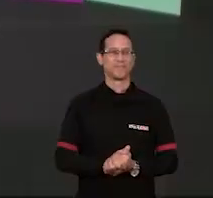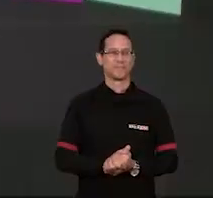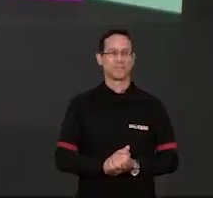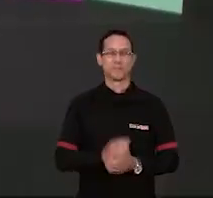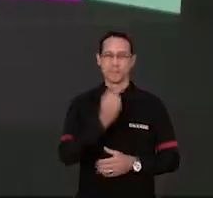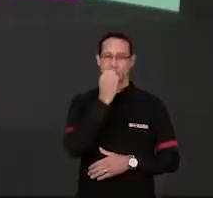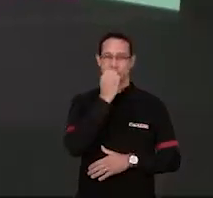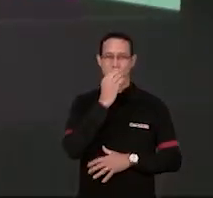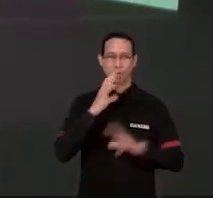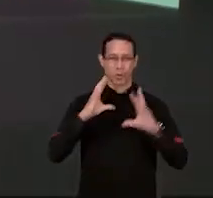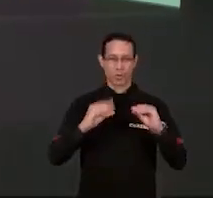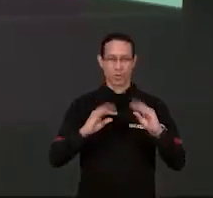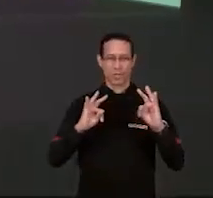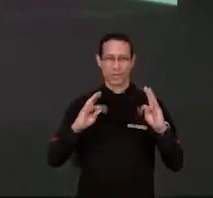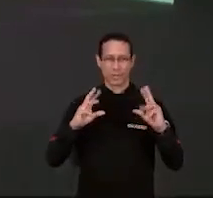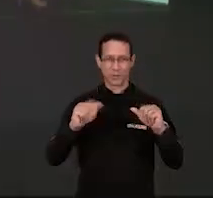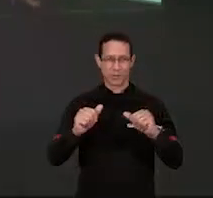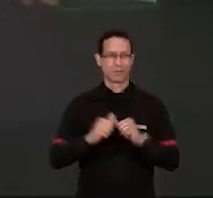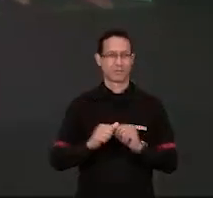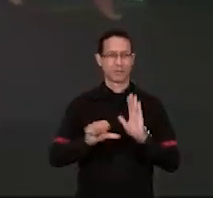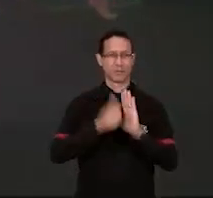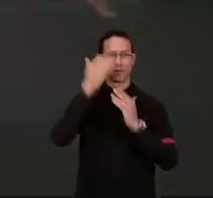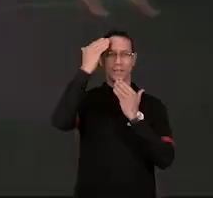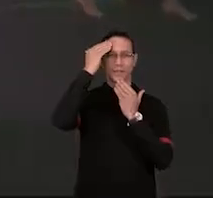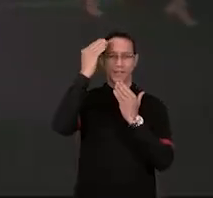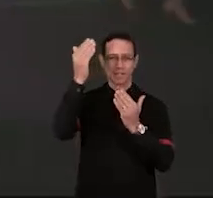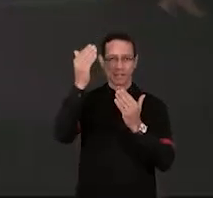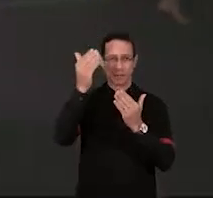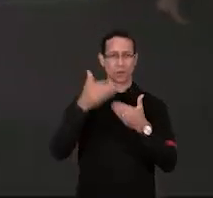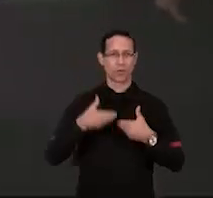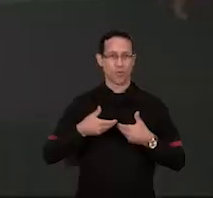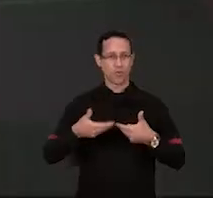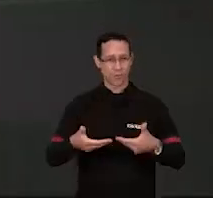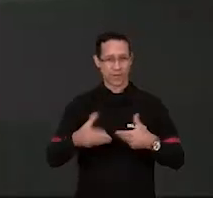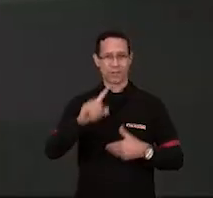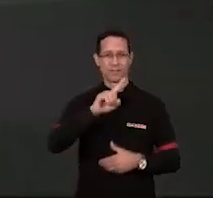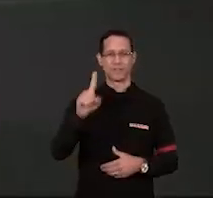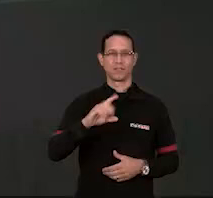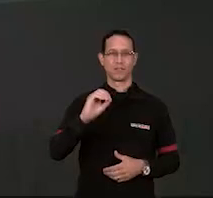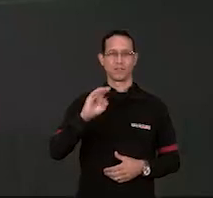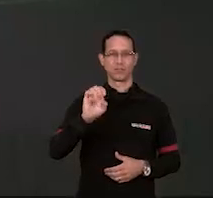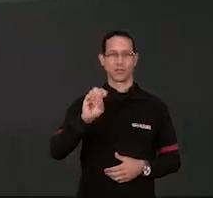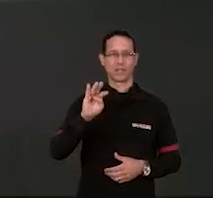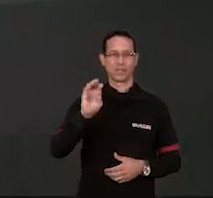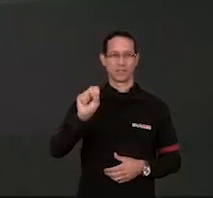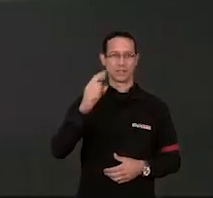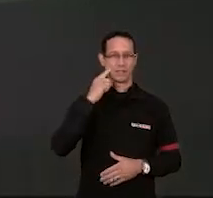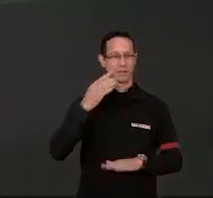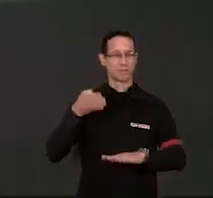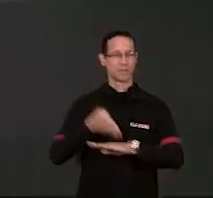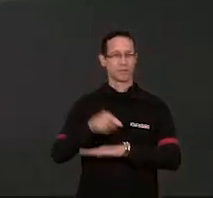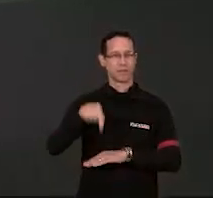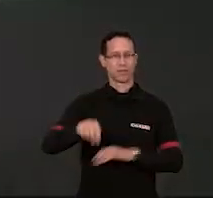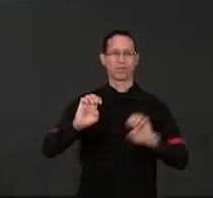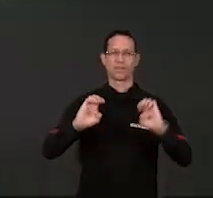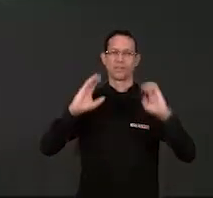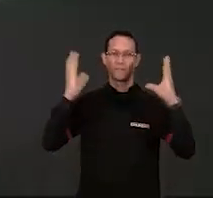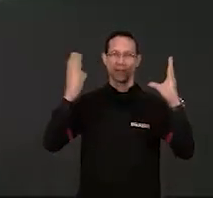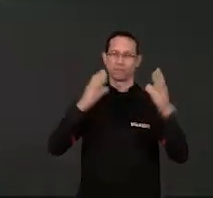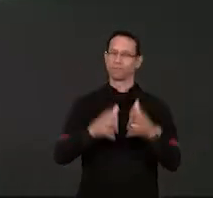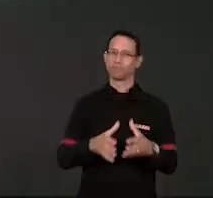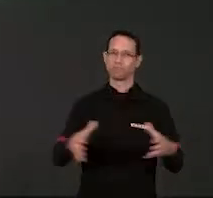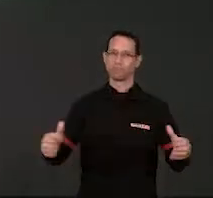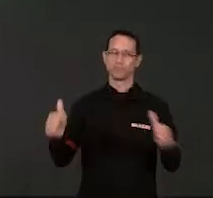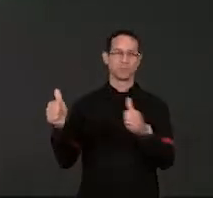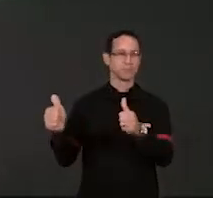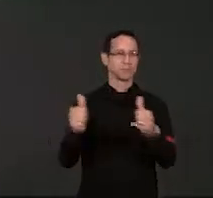noite a todos. Primeiramente, eu queria agradecer o convite da Zoetis por estar aqui participando desse evento que é tão grandioso,